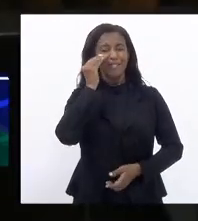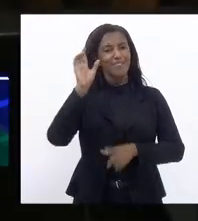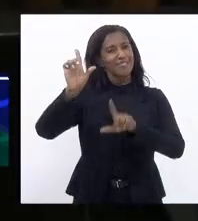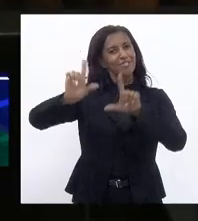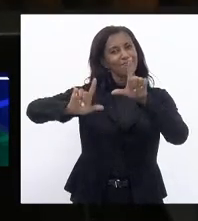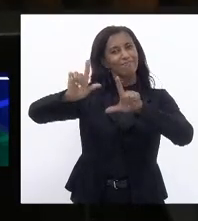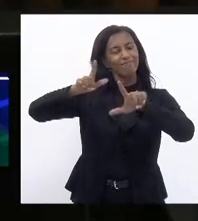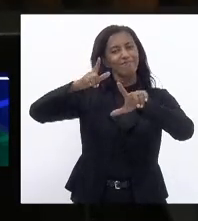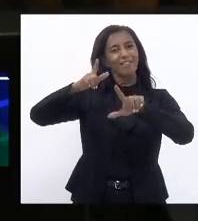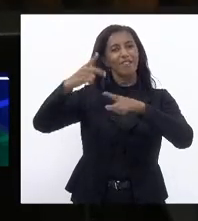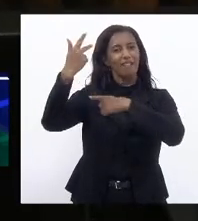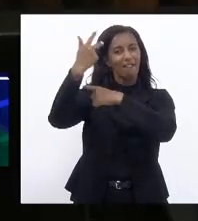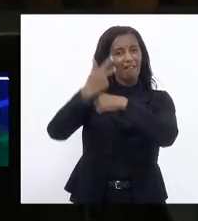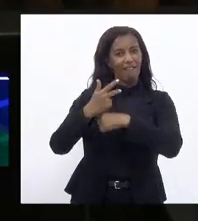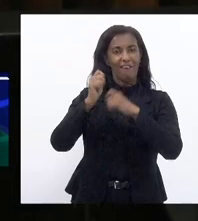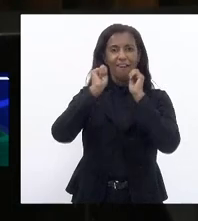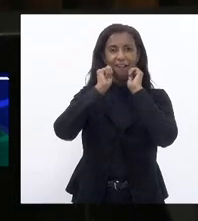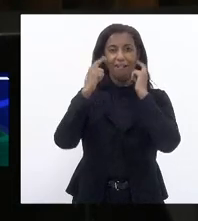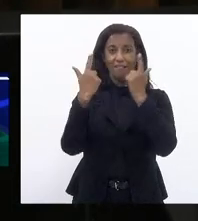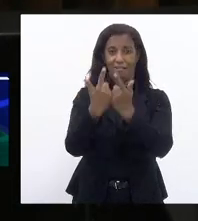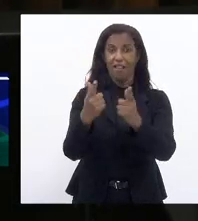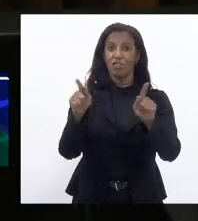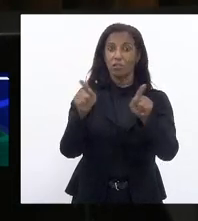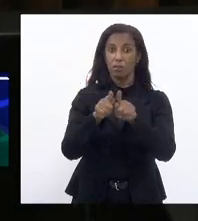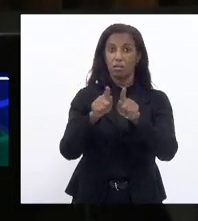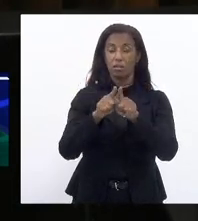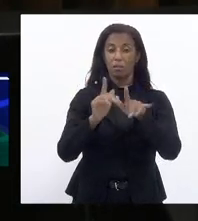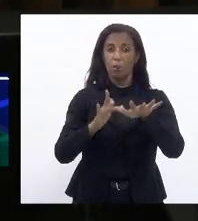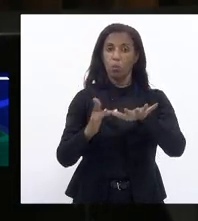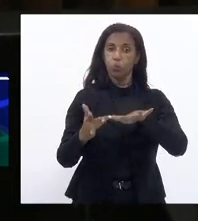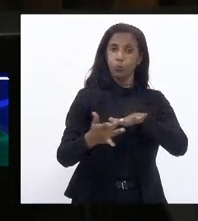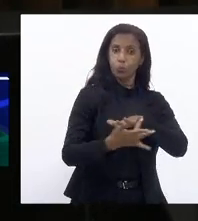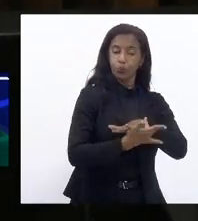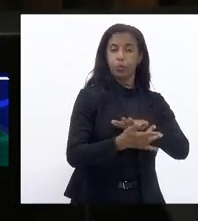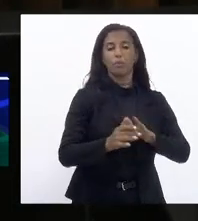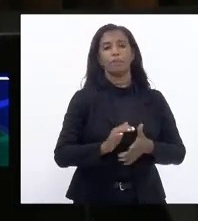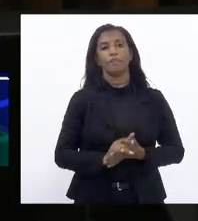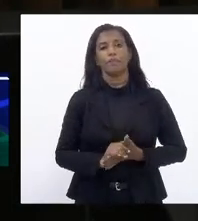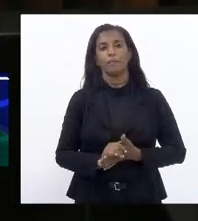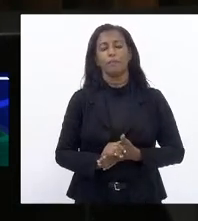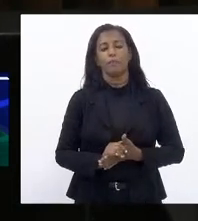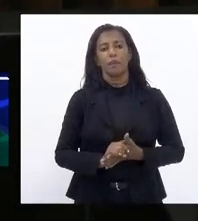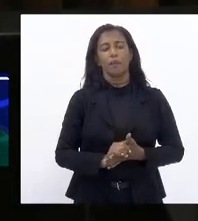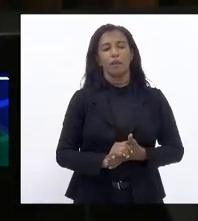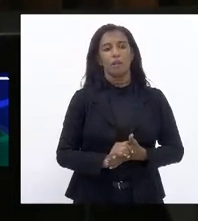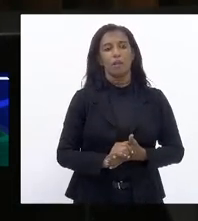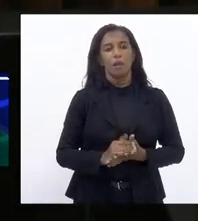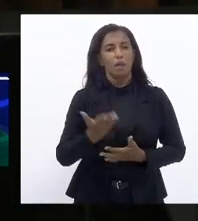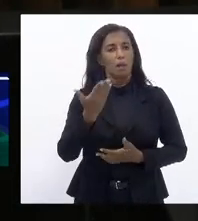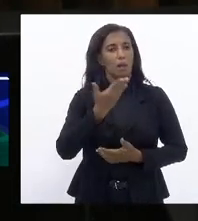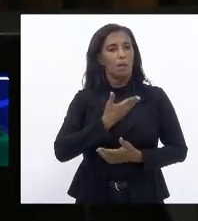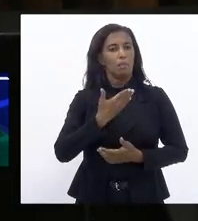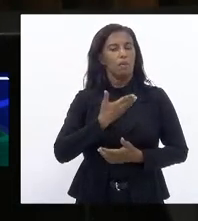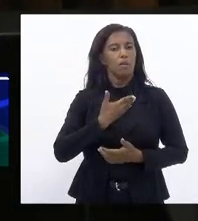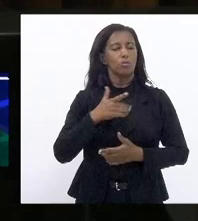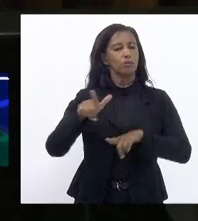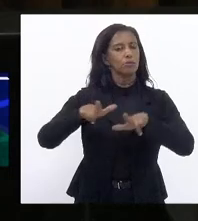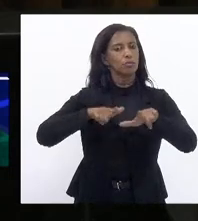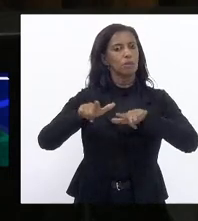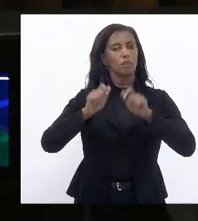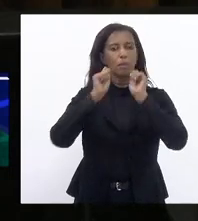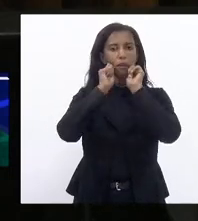pela TV Alerj e nos seguem pelas redes sociais, imprensa e colegas de trabalho aqui da Assembleia